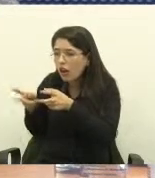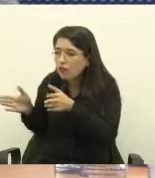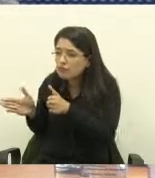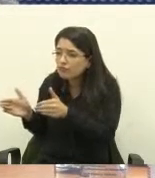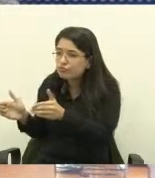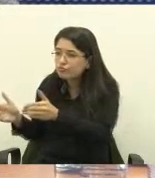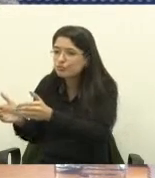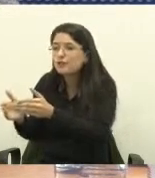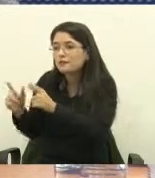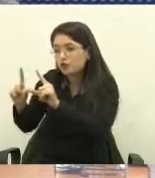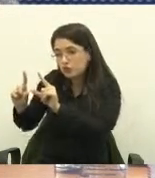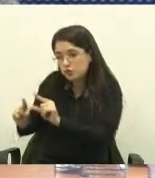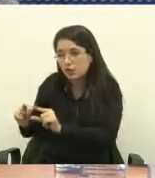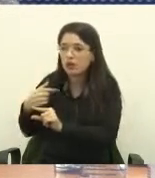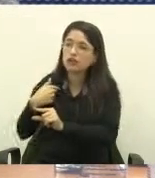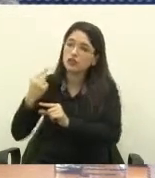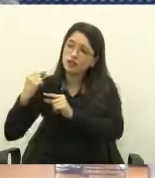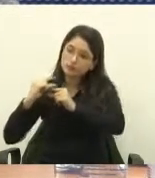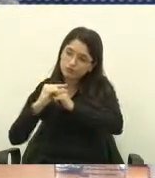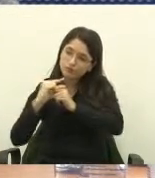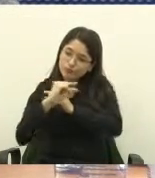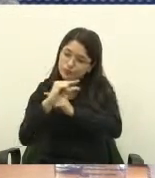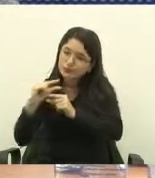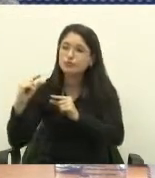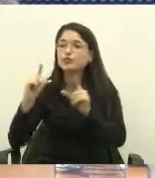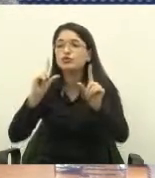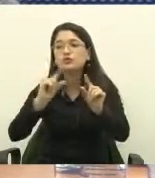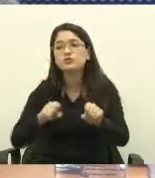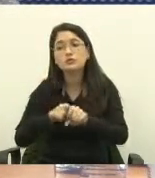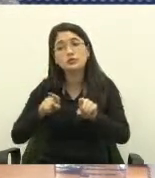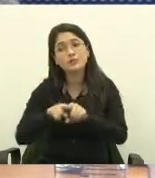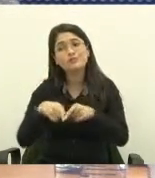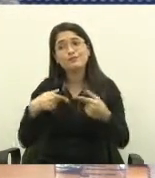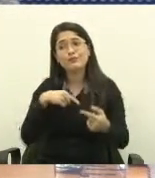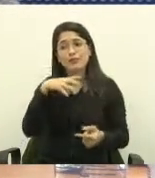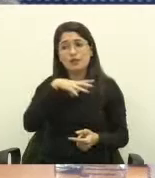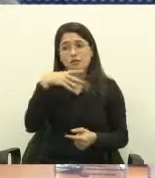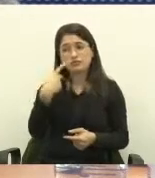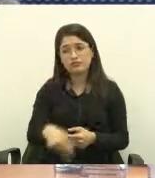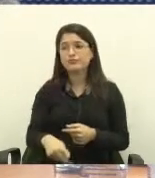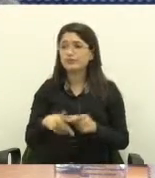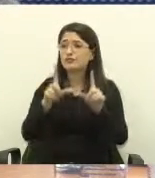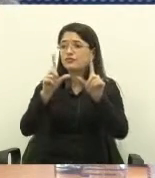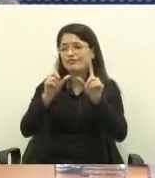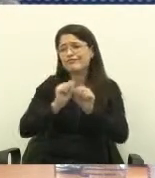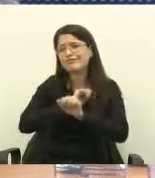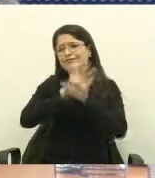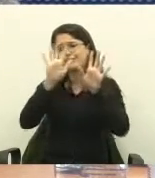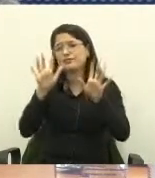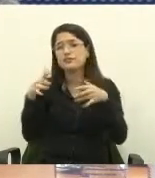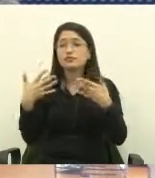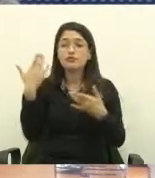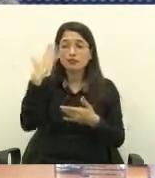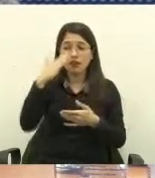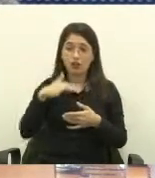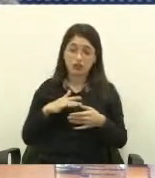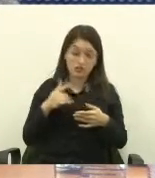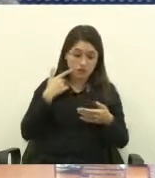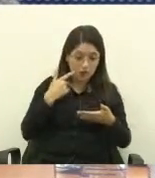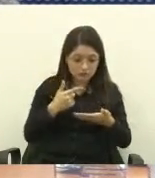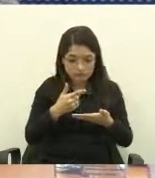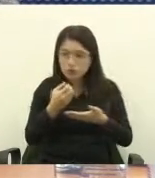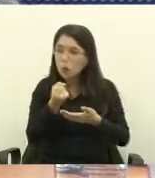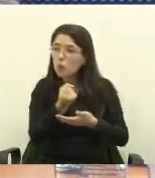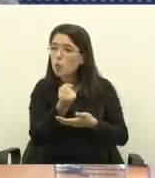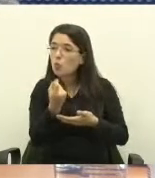recebe de uma forma clara. Contudo, nós temos que entender qual é o orçamento que temos e